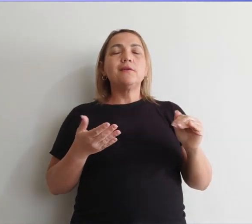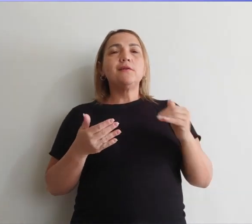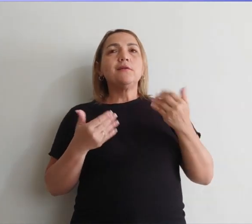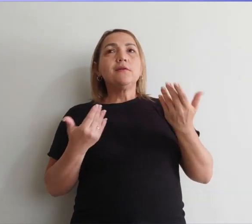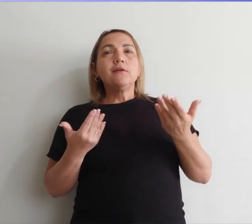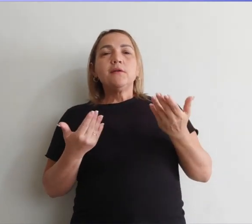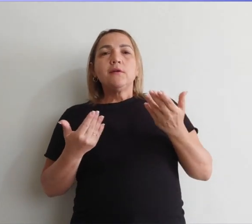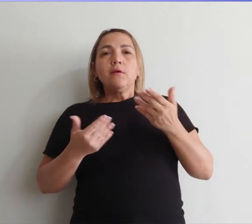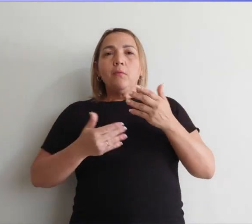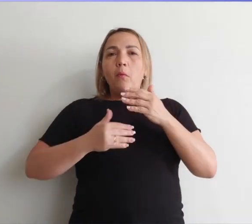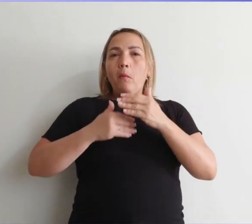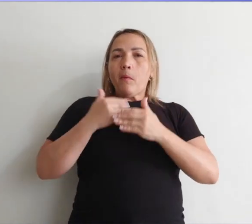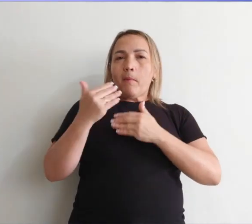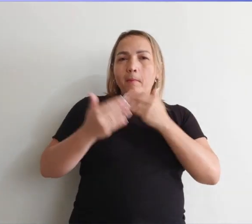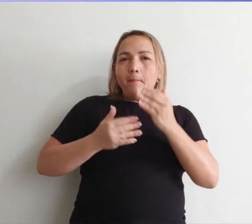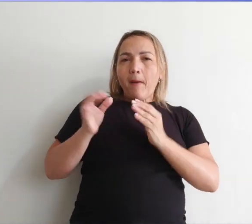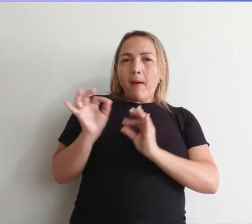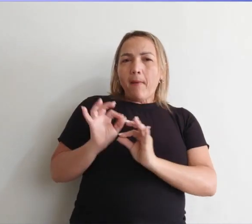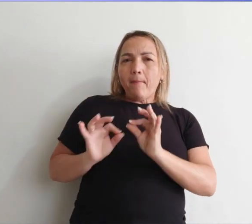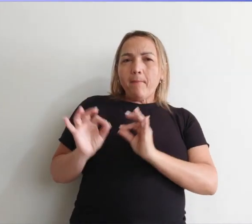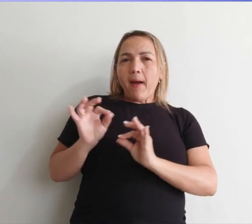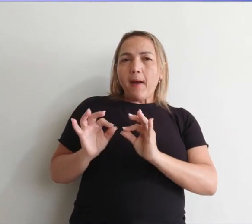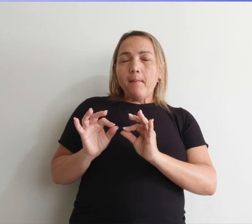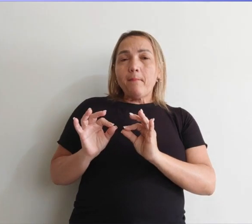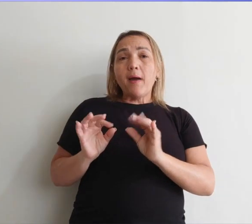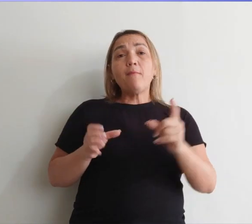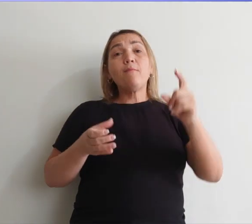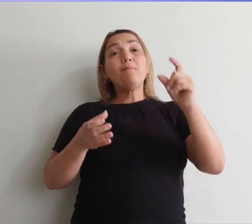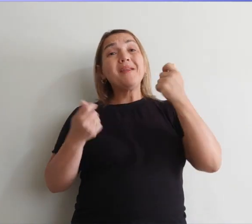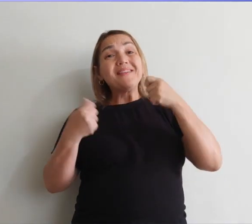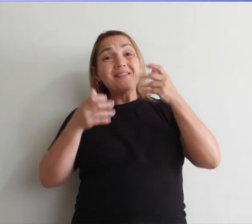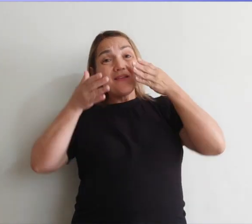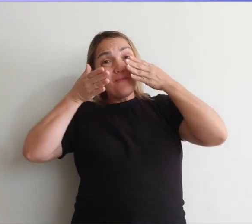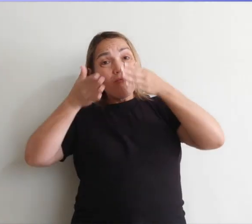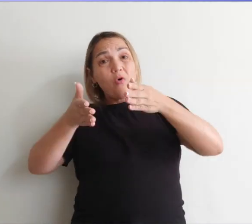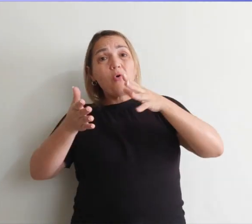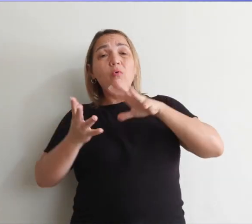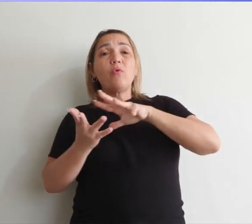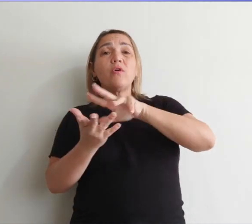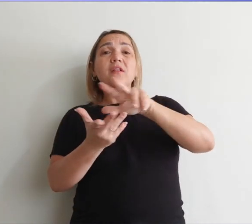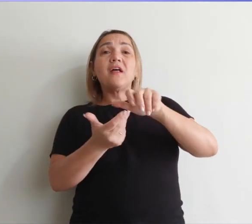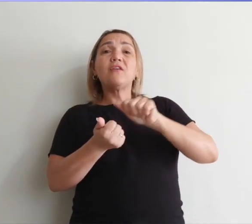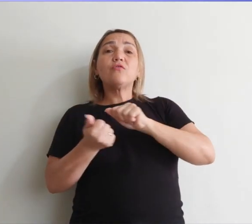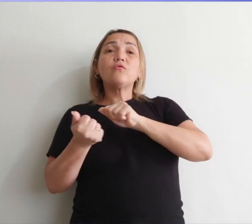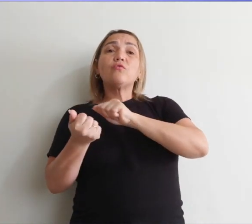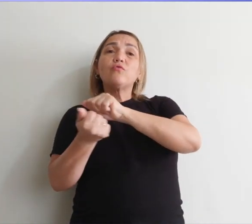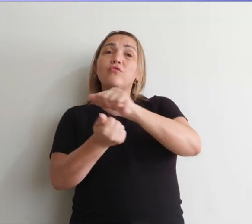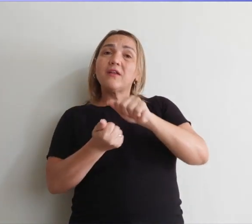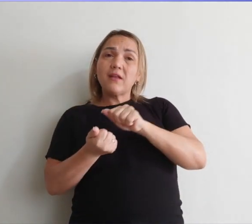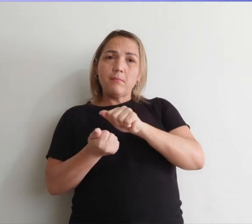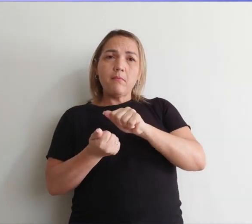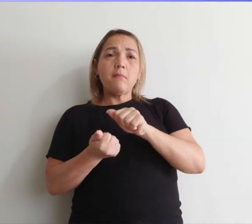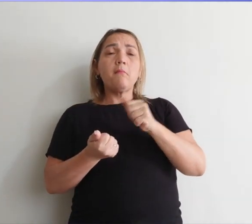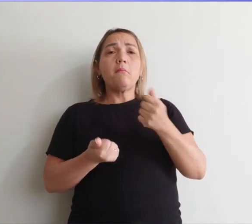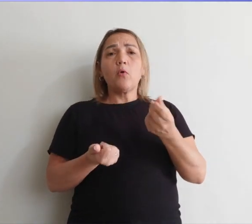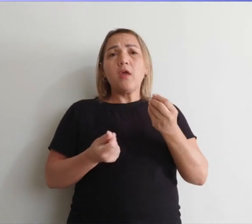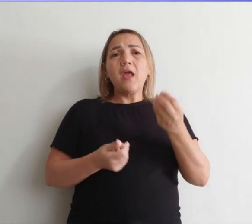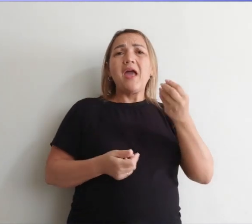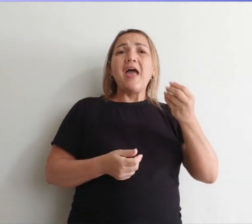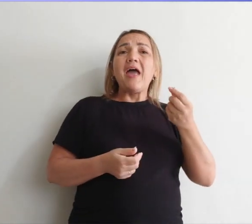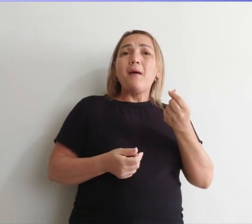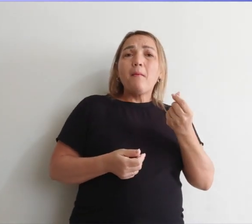e construir organismos, mas também voltado para a sustentabilidade, para ter menos gastos com água,